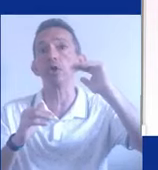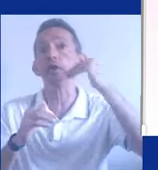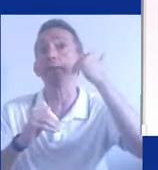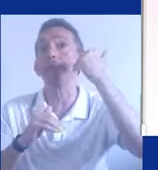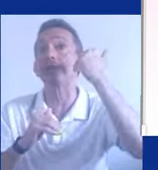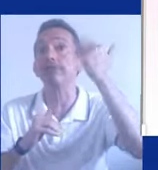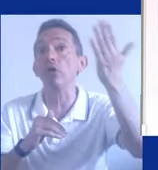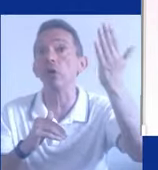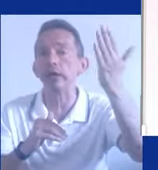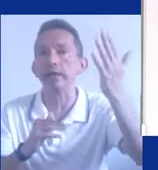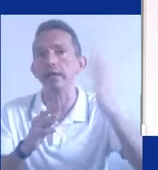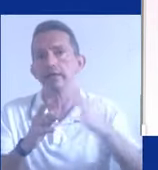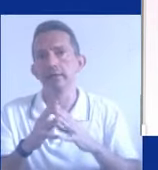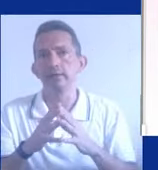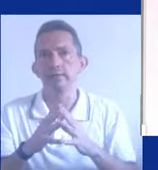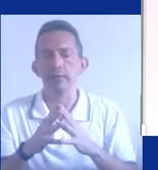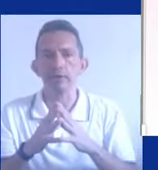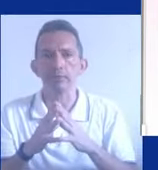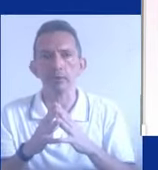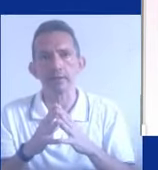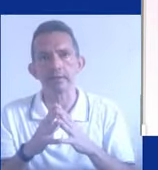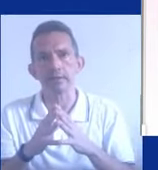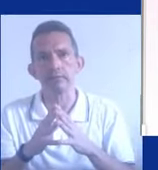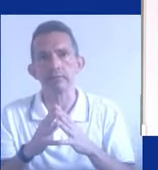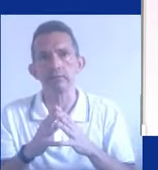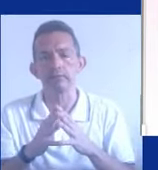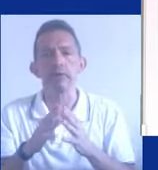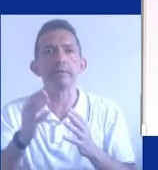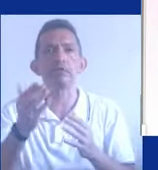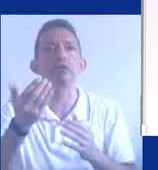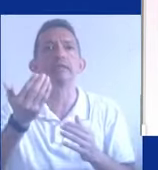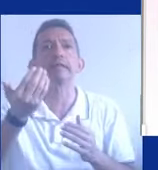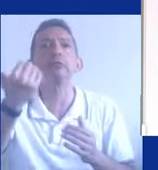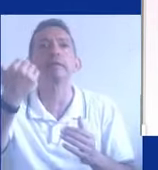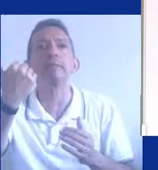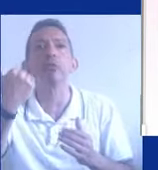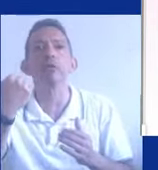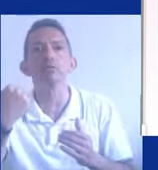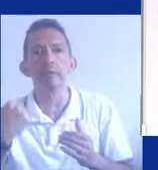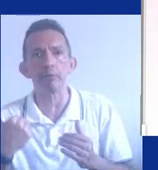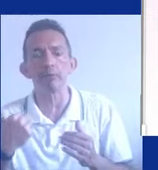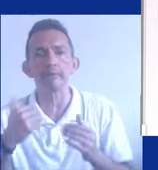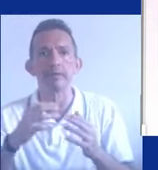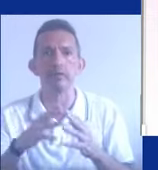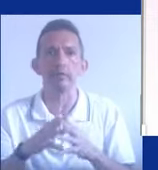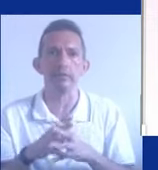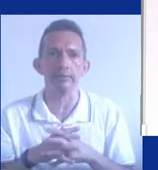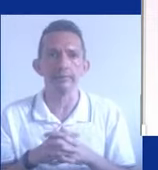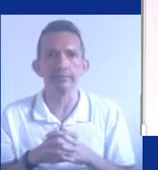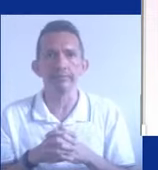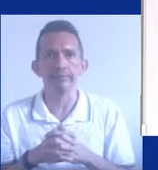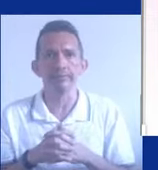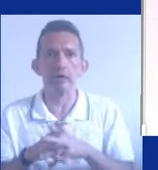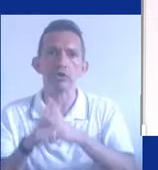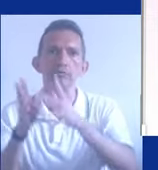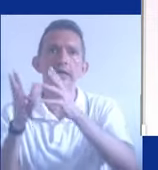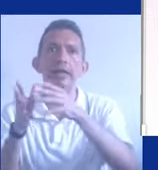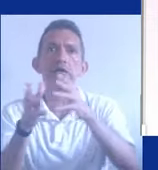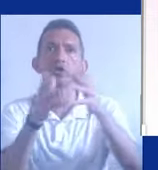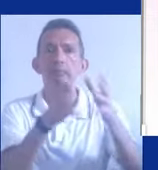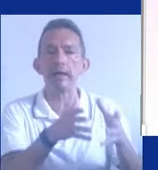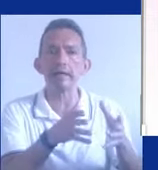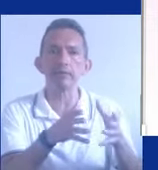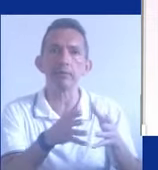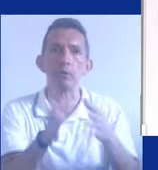mandado para onde? Para fora, para exportação. Não é para ser utilizado no metabolismo da própria célula. Aí eu